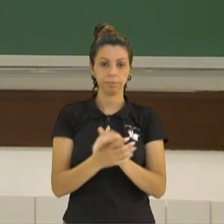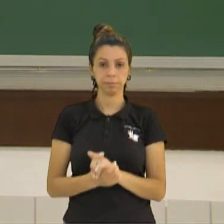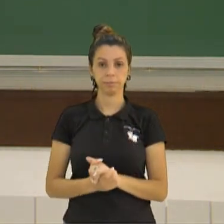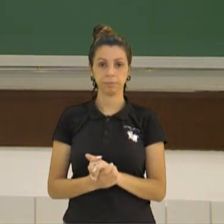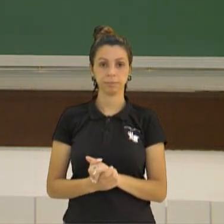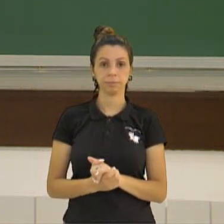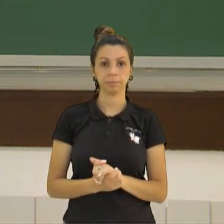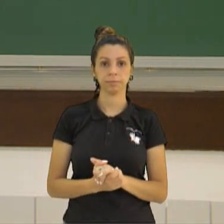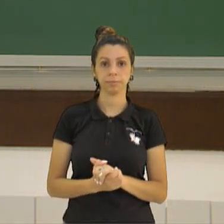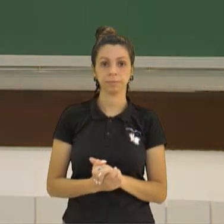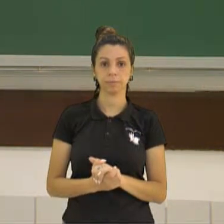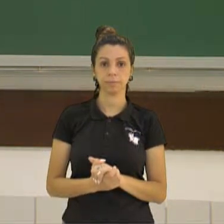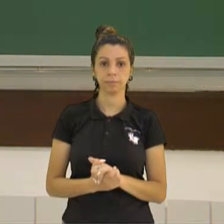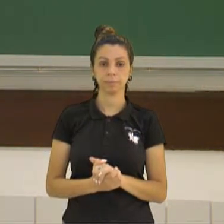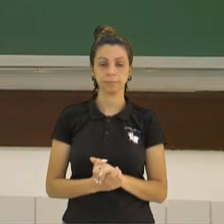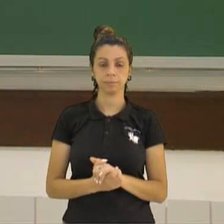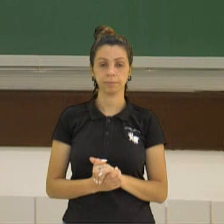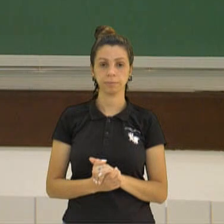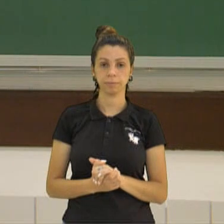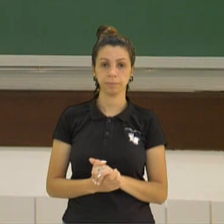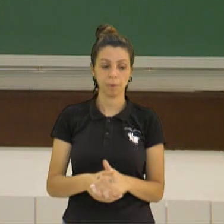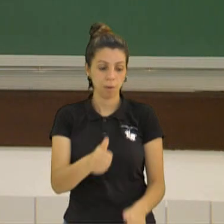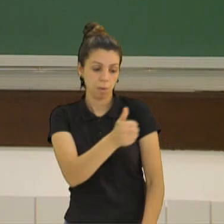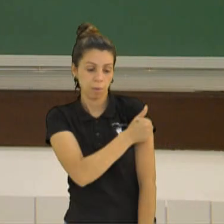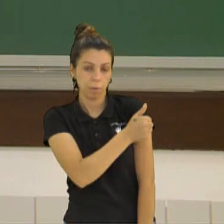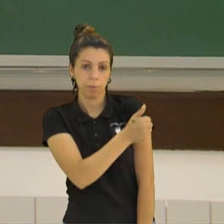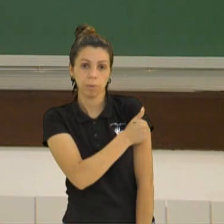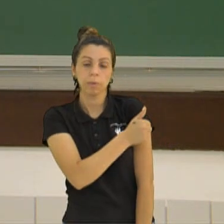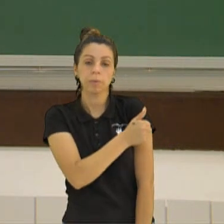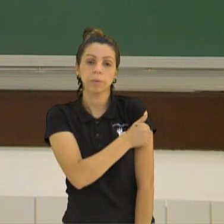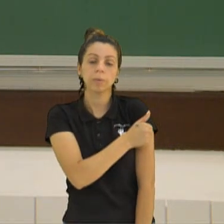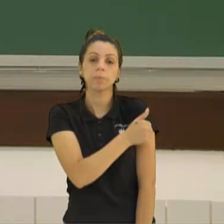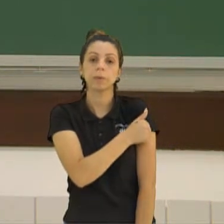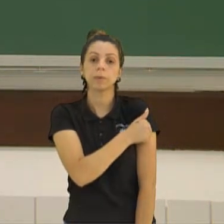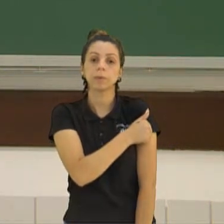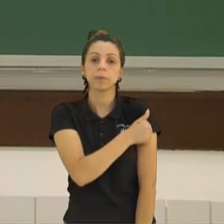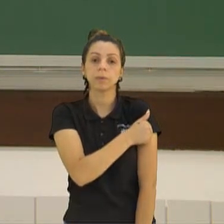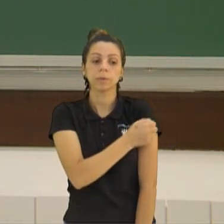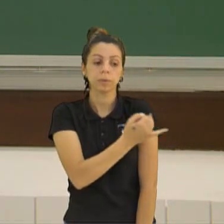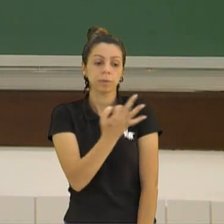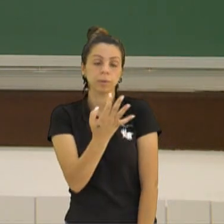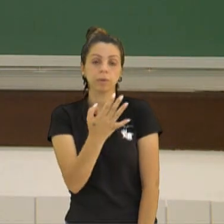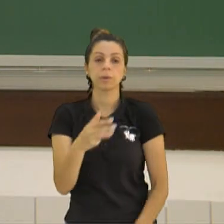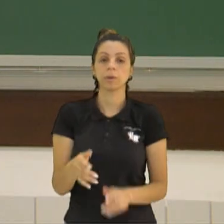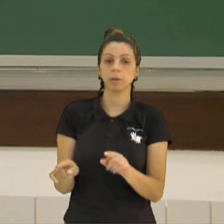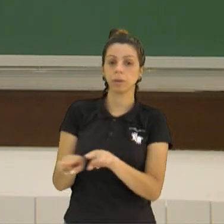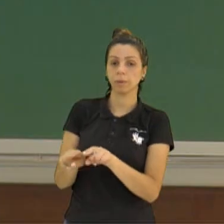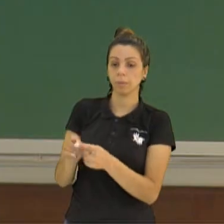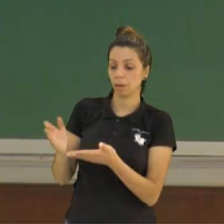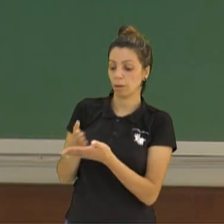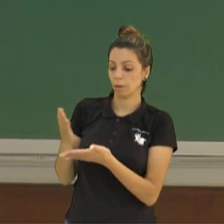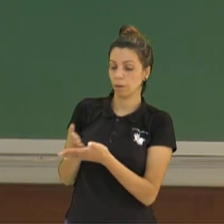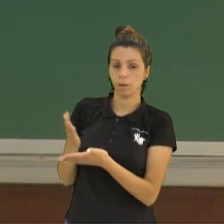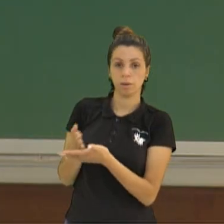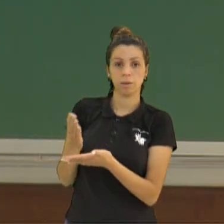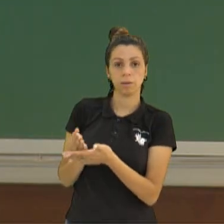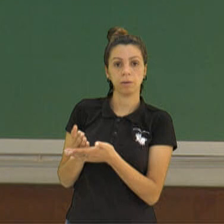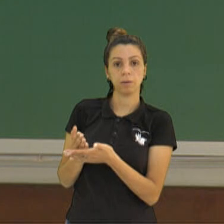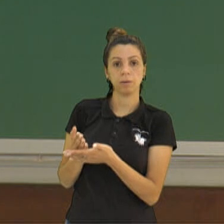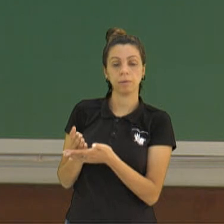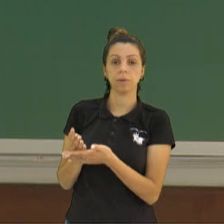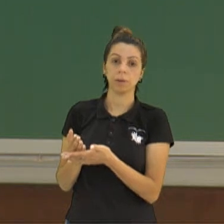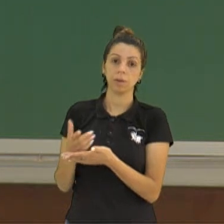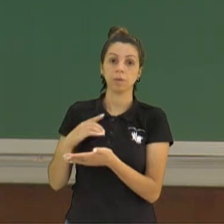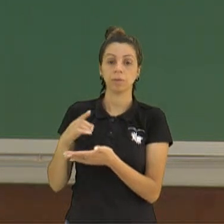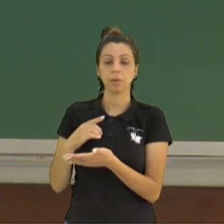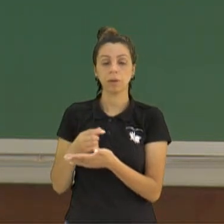Certo? Número de alunos e quantidade de livros didáticos distribuídos. Já falamos disso. Se você tiver mais gente para receber livro, você vai precisar